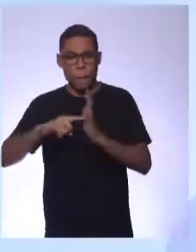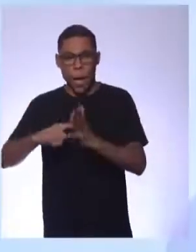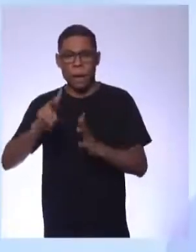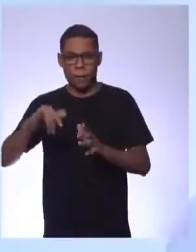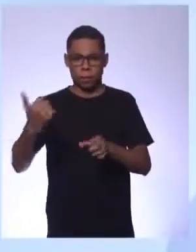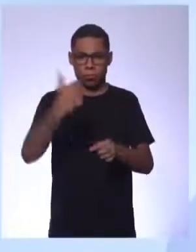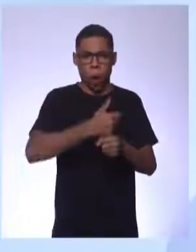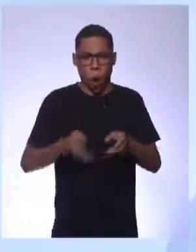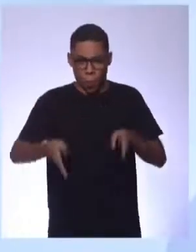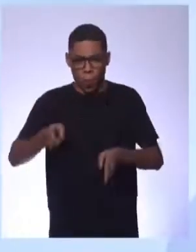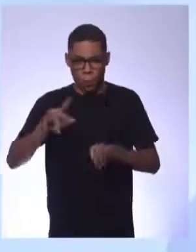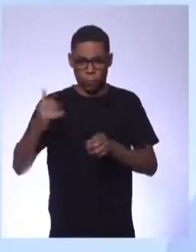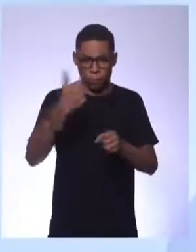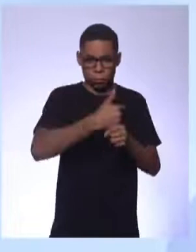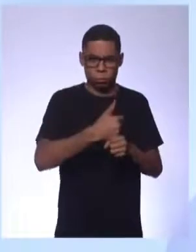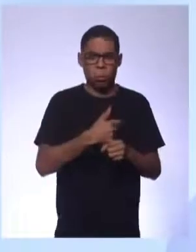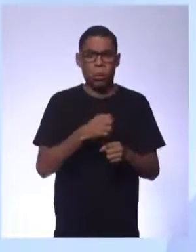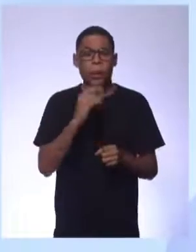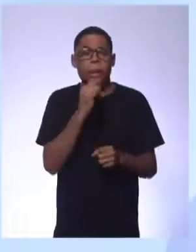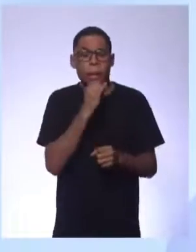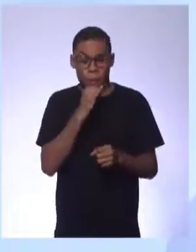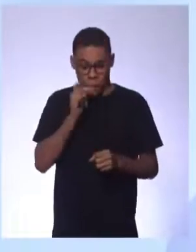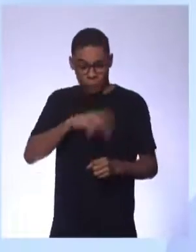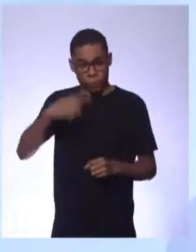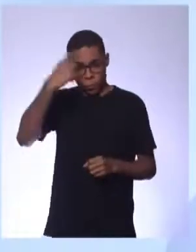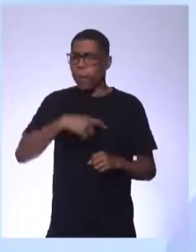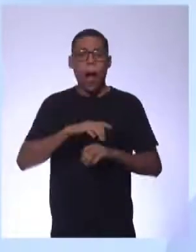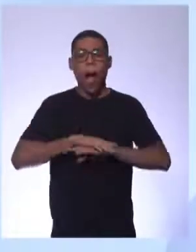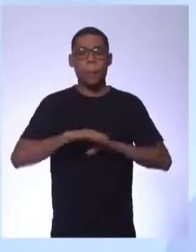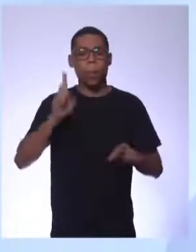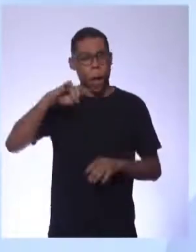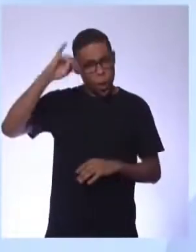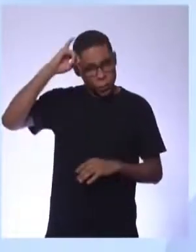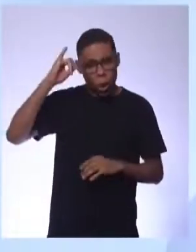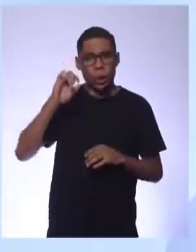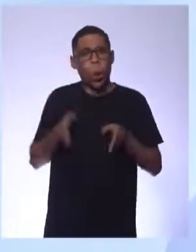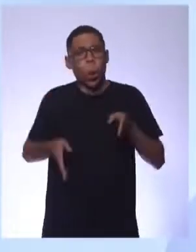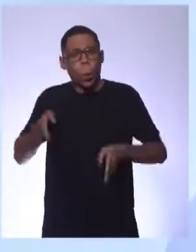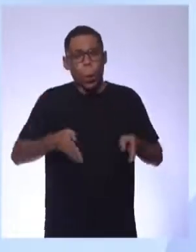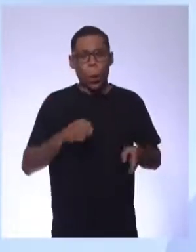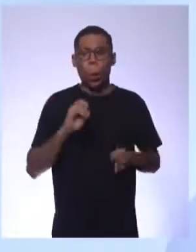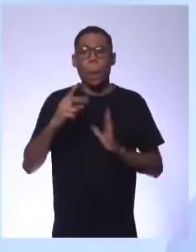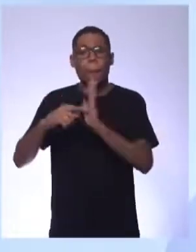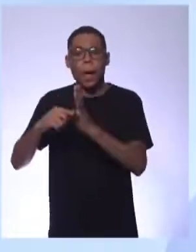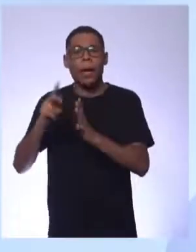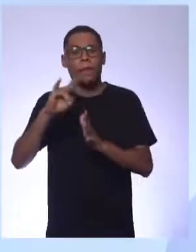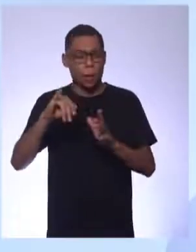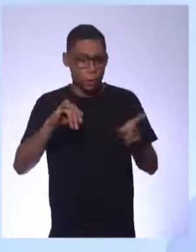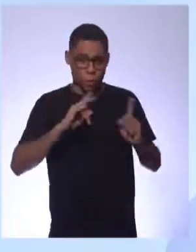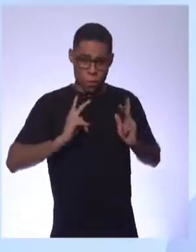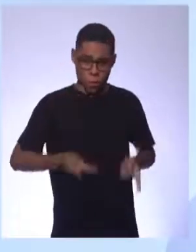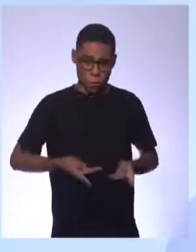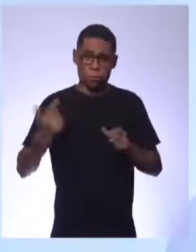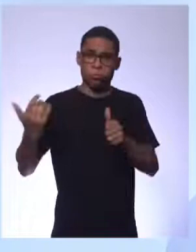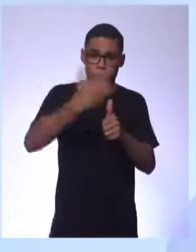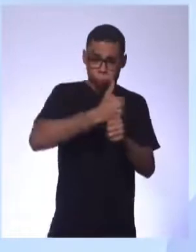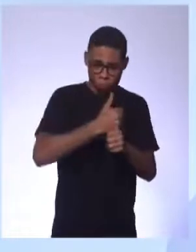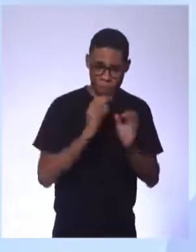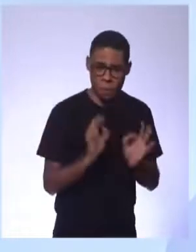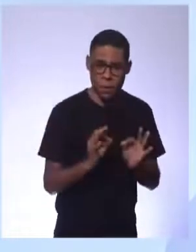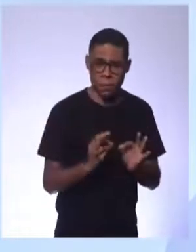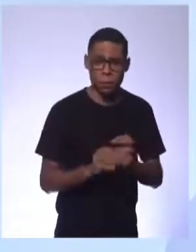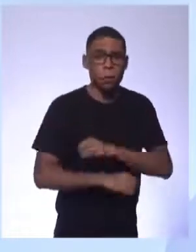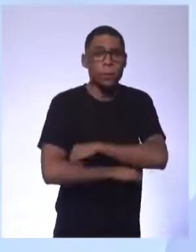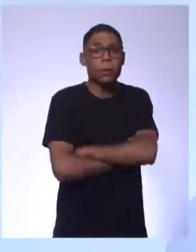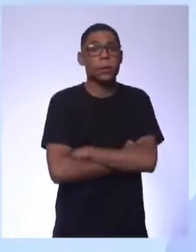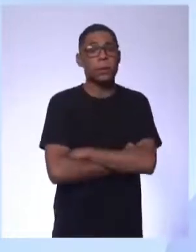você, que não é professor, é um androide, é um robô. Será que as máquinas vão tomar o lugar dos homens? É uma questão polêmica. Pô, tem gente que acredita, sim, claro